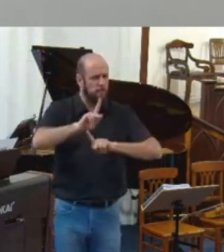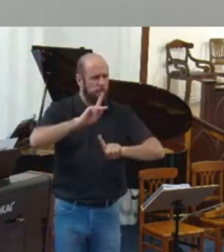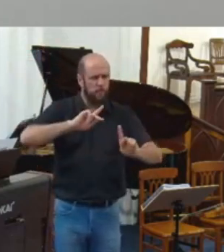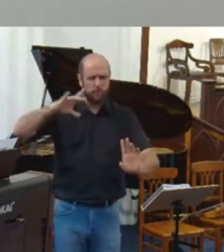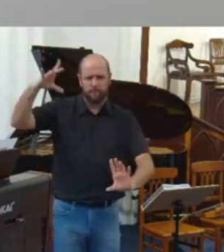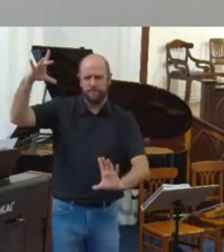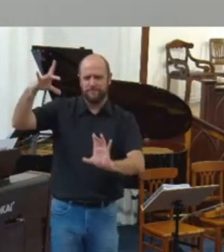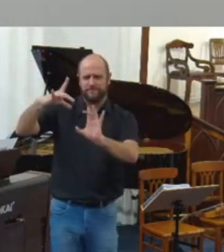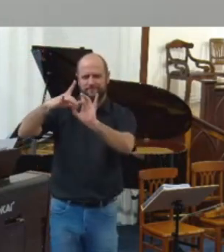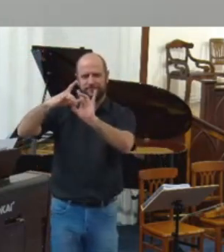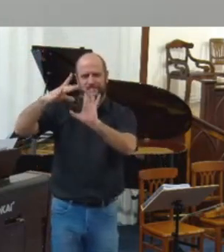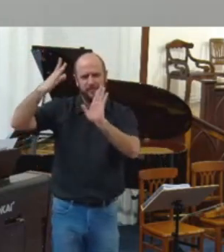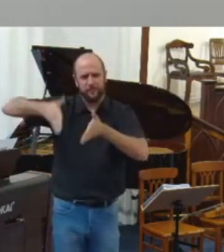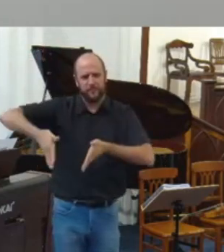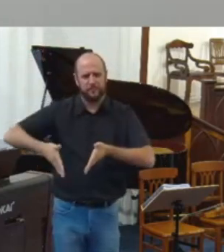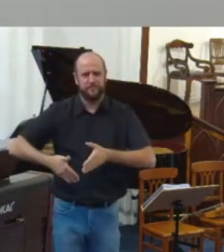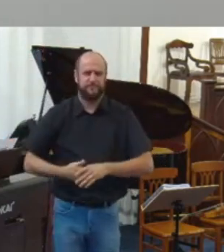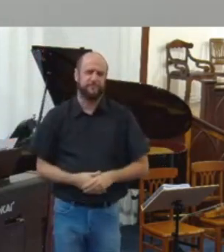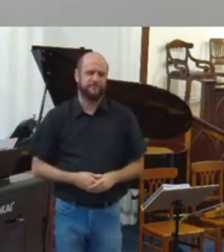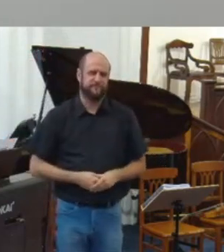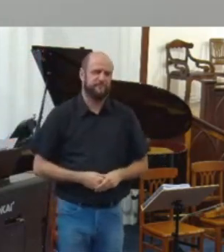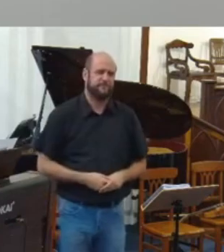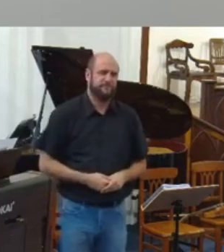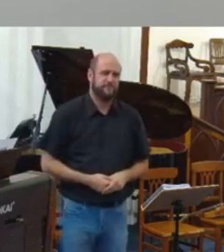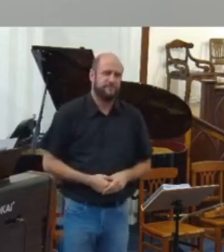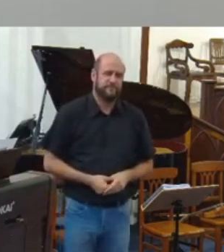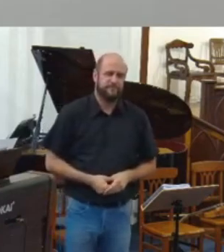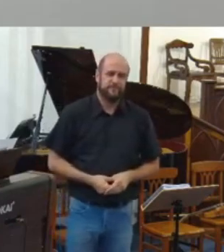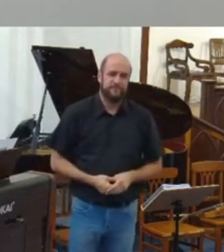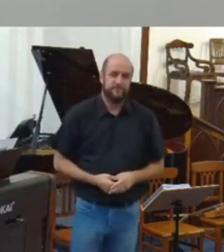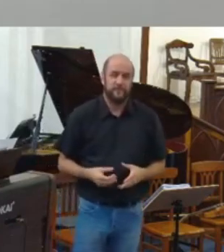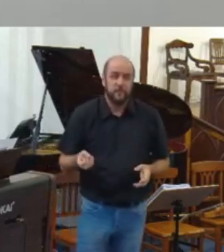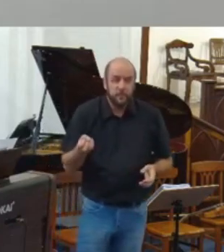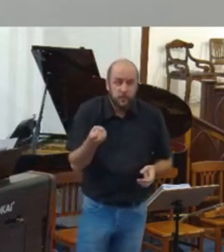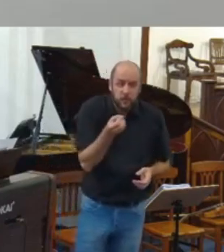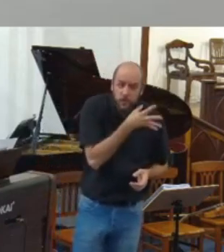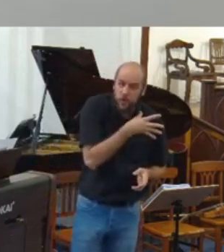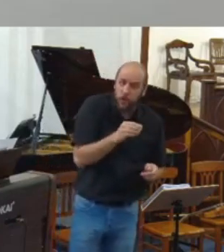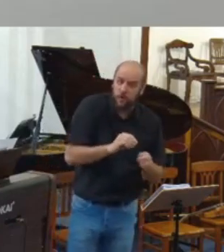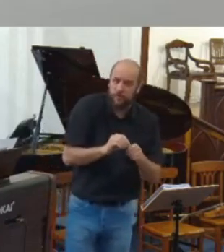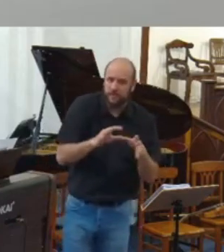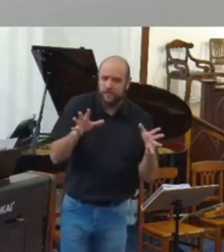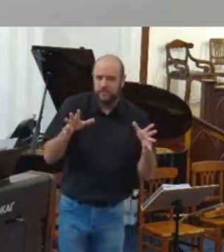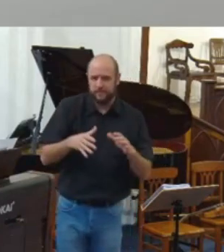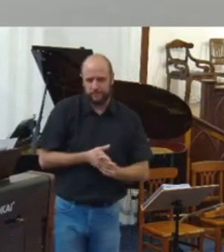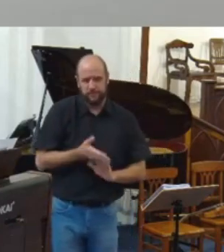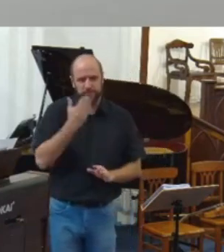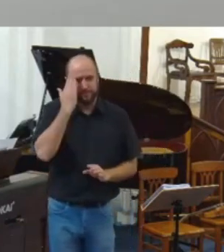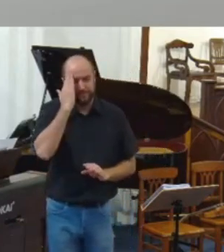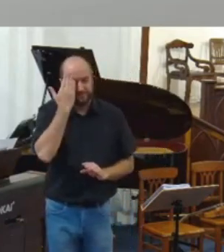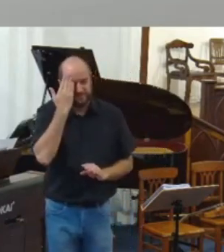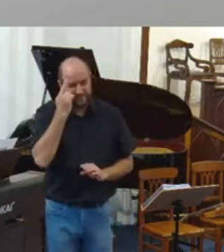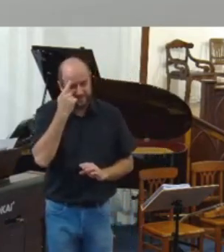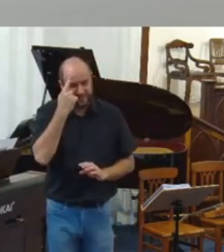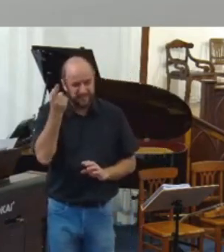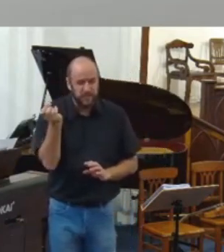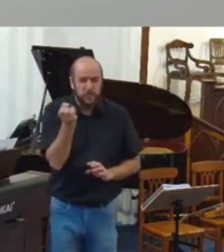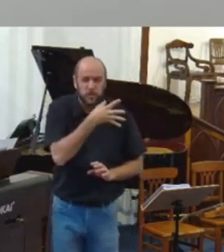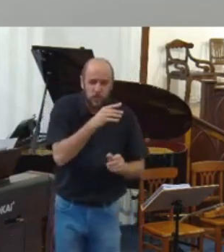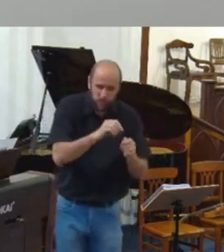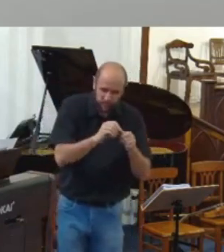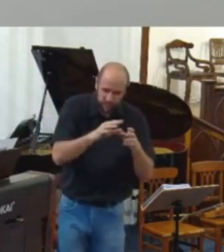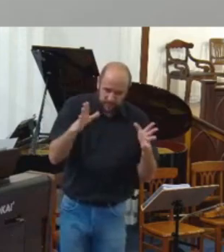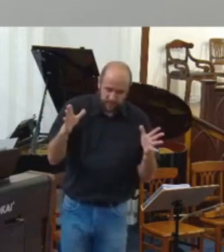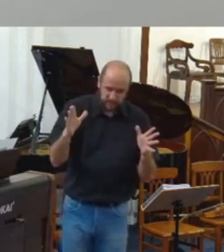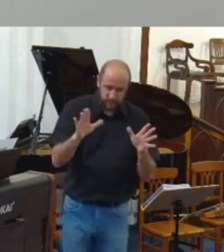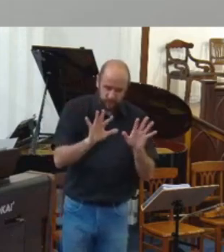ou foi restaurada. Uma nova criação. Vocês vão entender essa ideia da nova criação na última